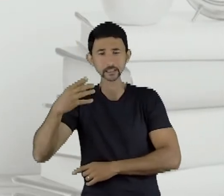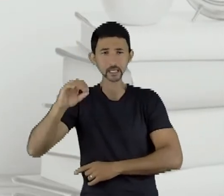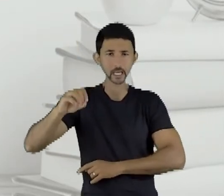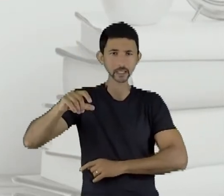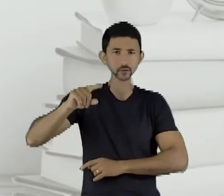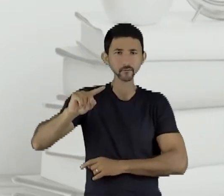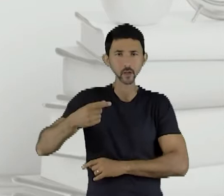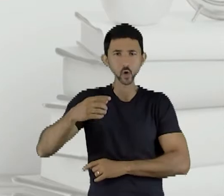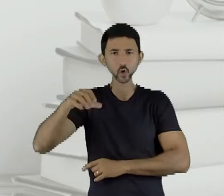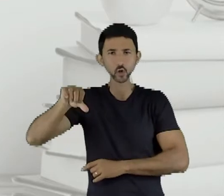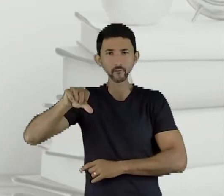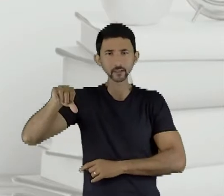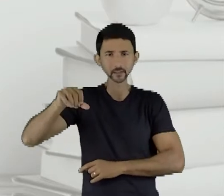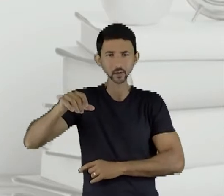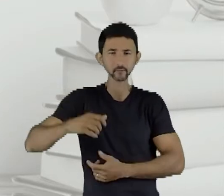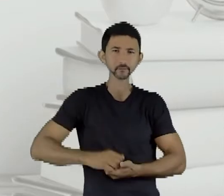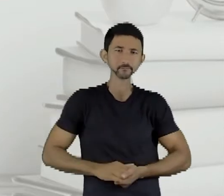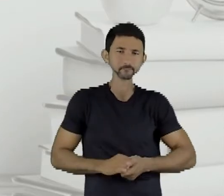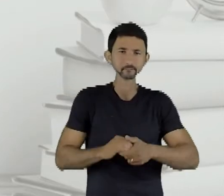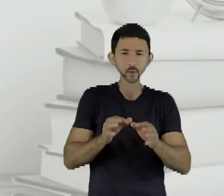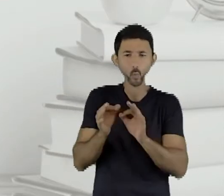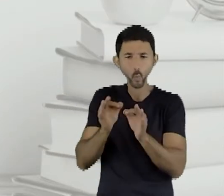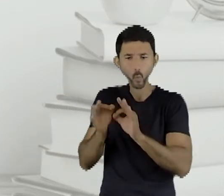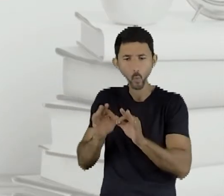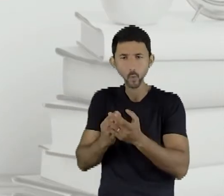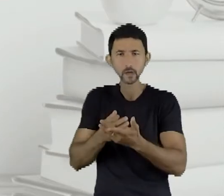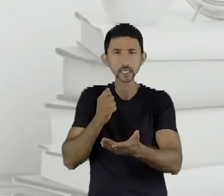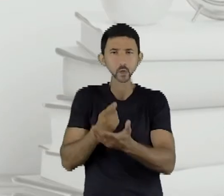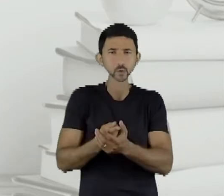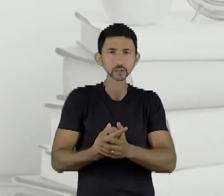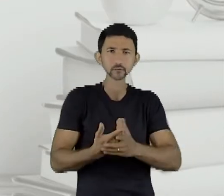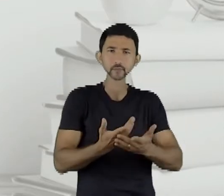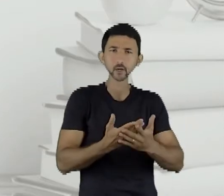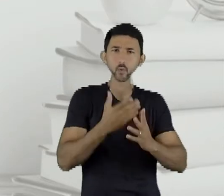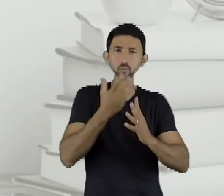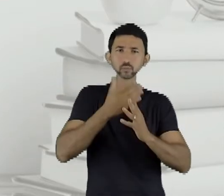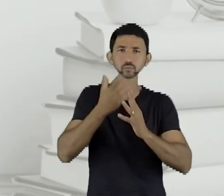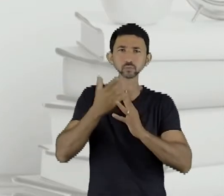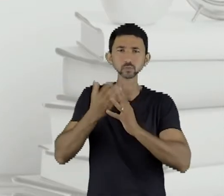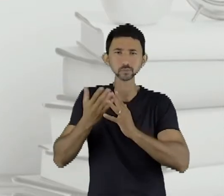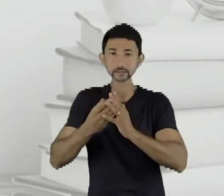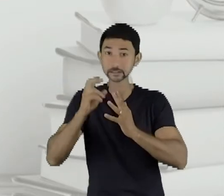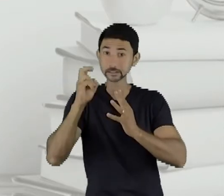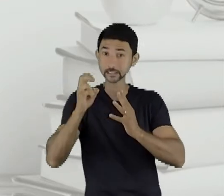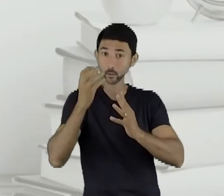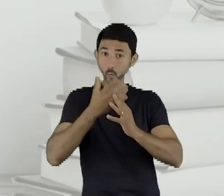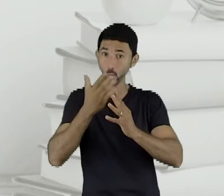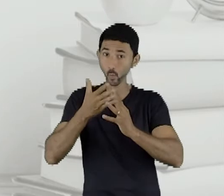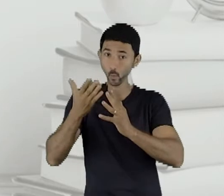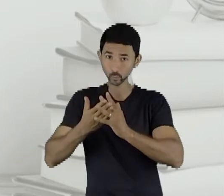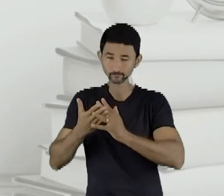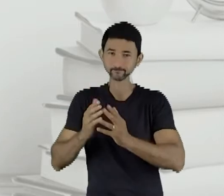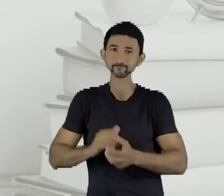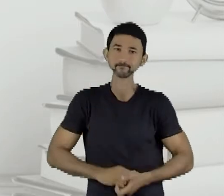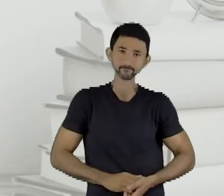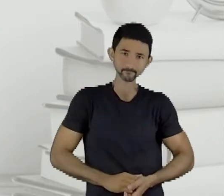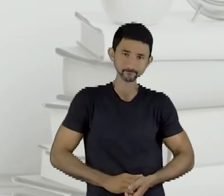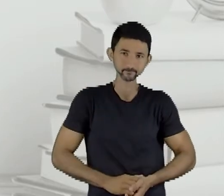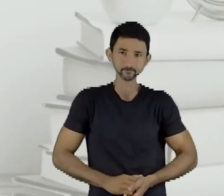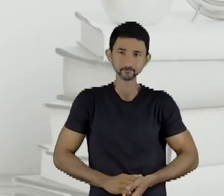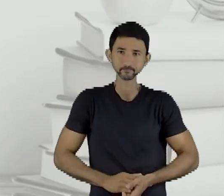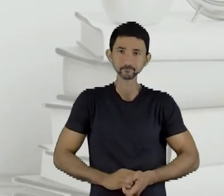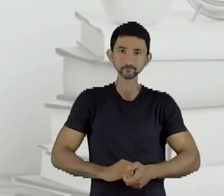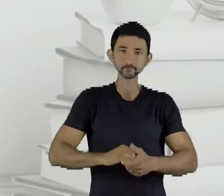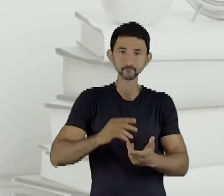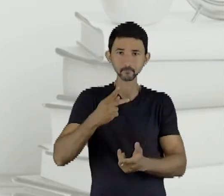1.133,99. Ele negociou e conseguiu comprá-la em 5 vezes sem juros. Certo? Paula está